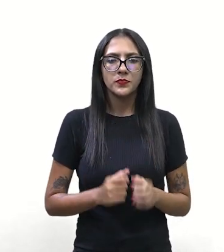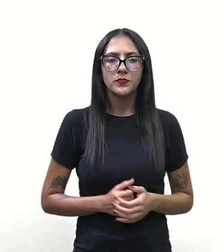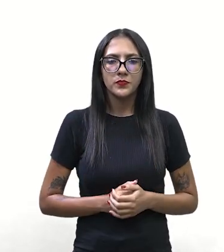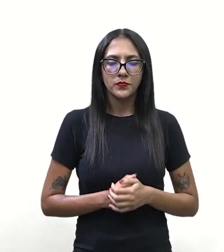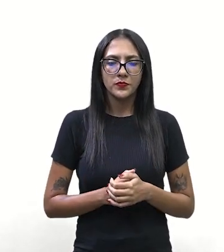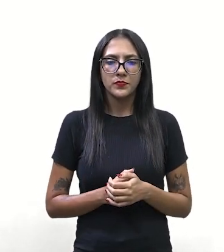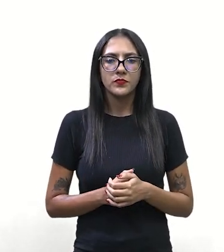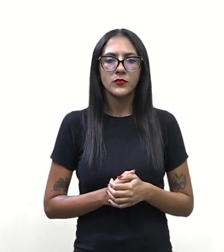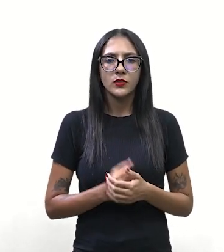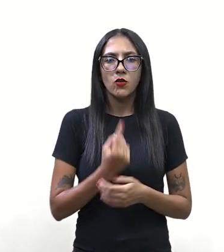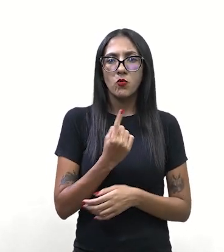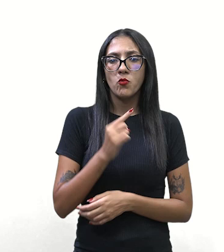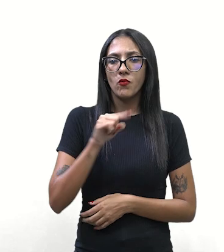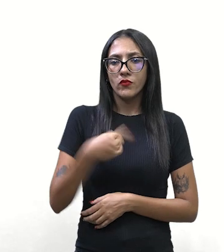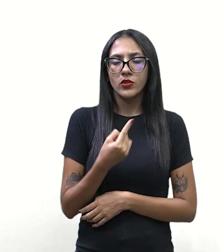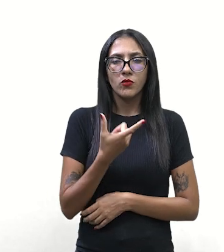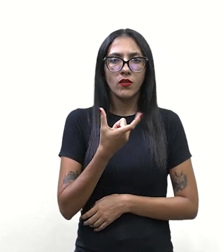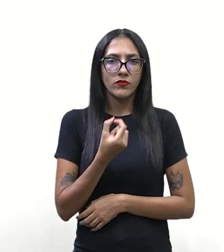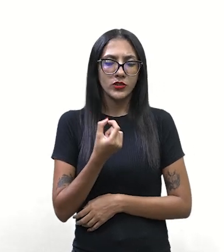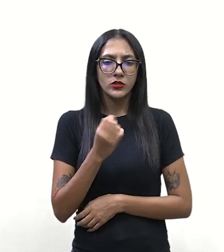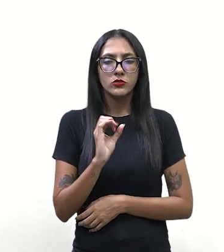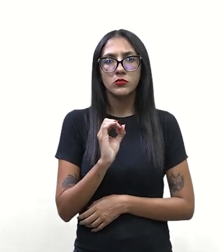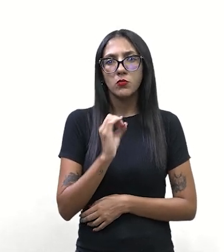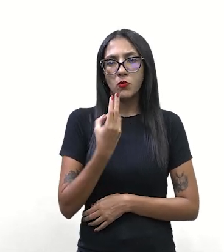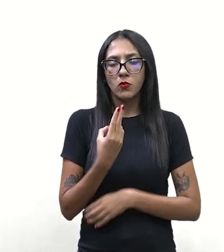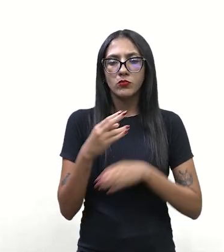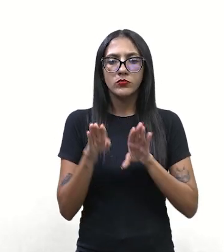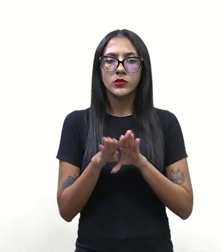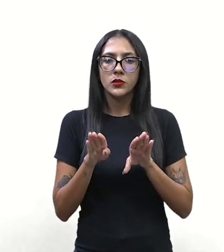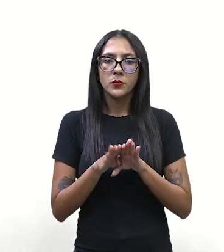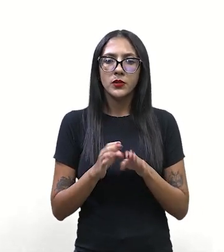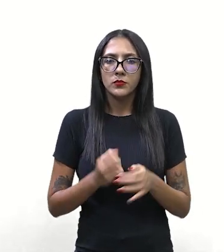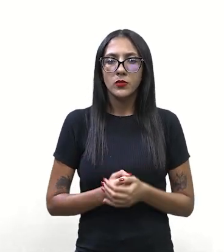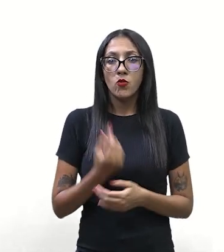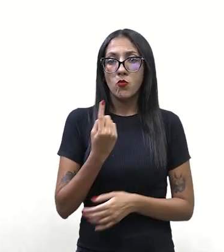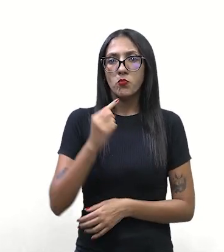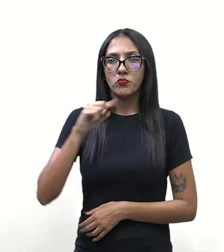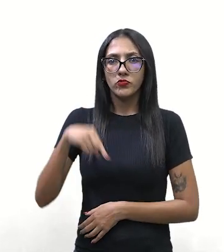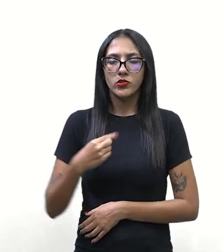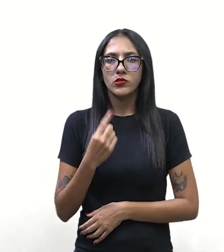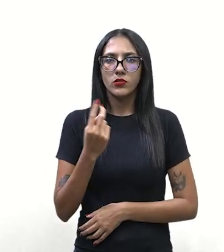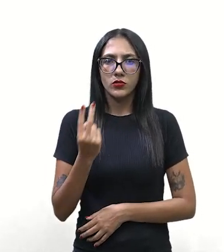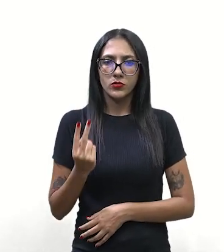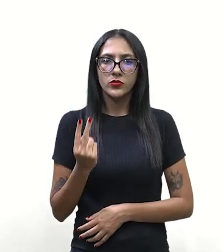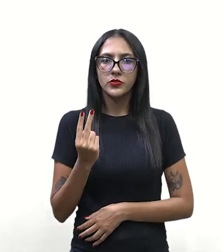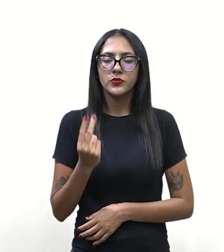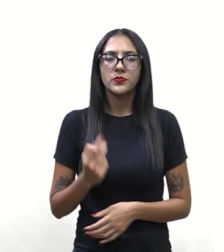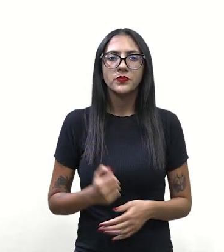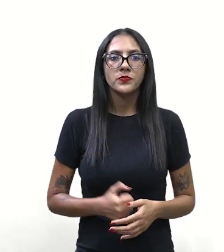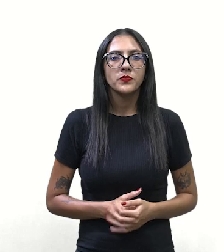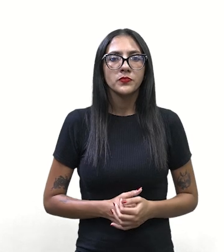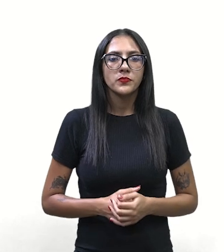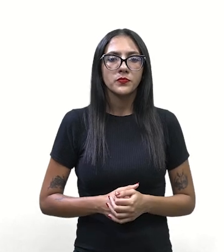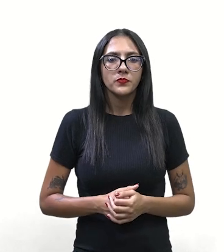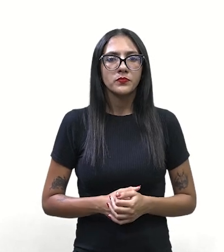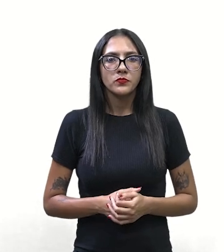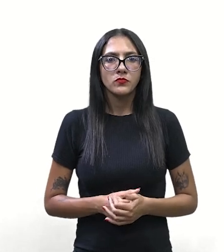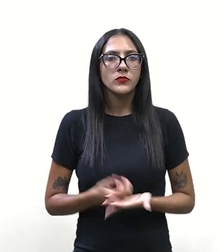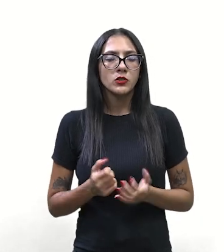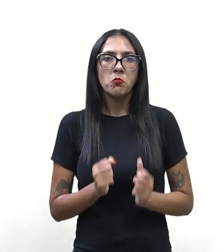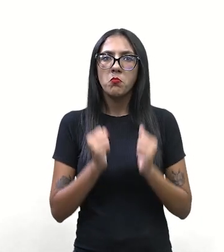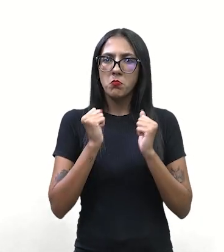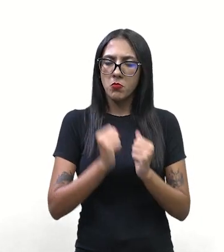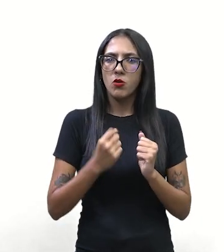é o mesmo que 1,20 ou é o mesmo que 1,2. Então, a gente pode multiplicar o